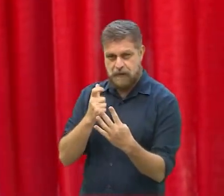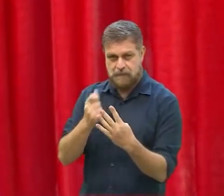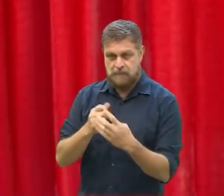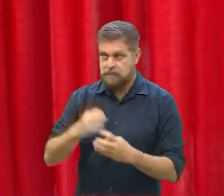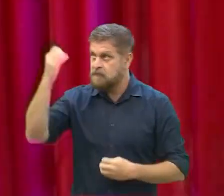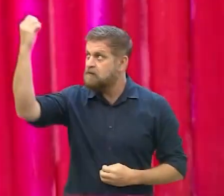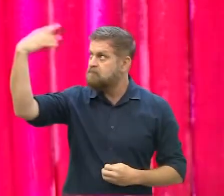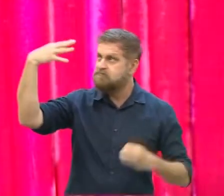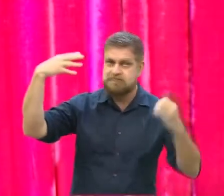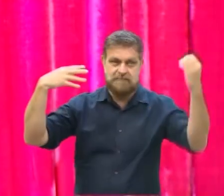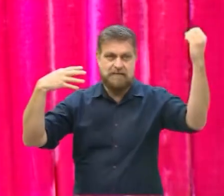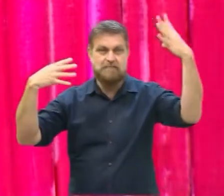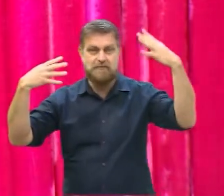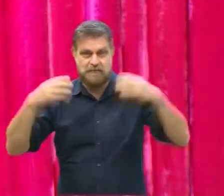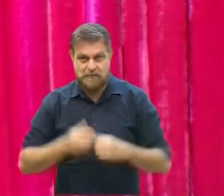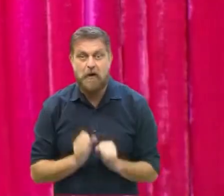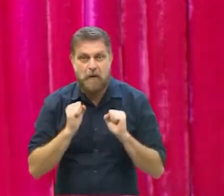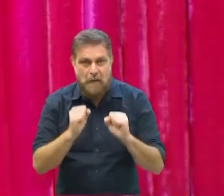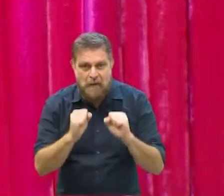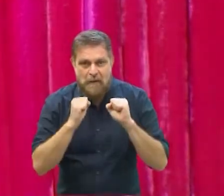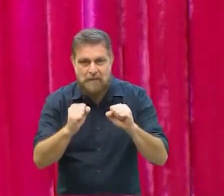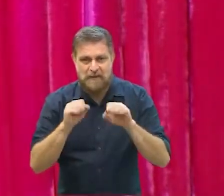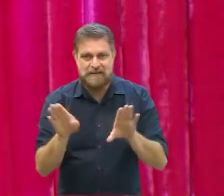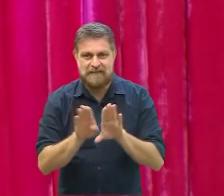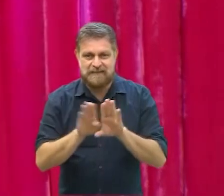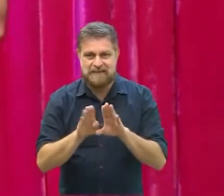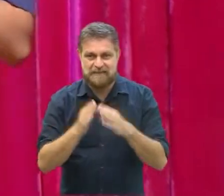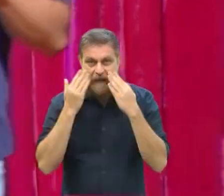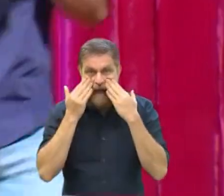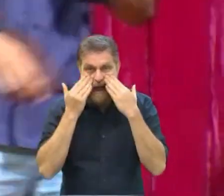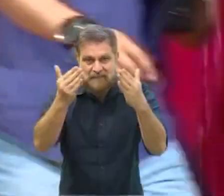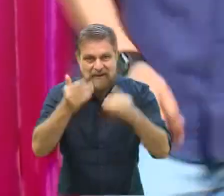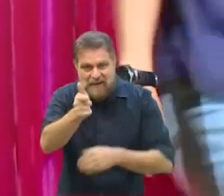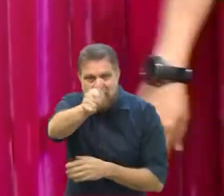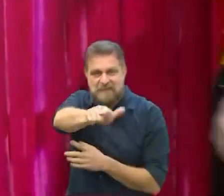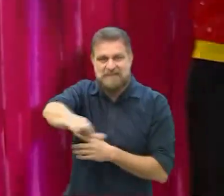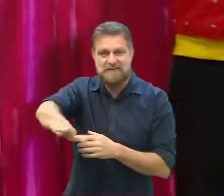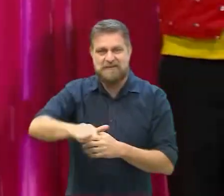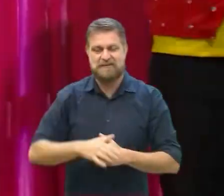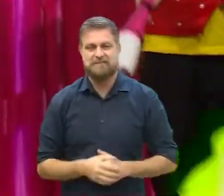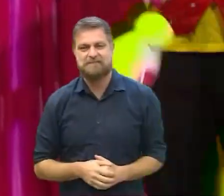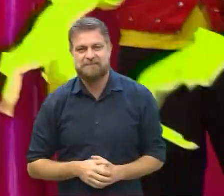do palco podem voltar a acender e o espetáculo vai continuar.